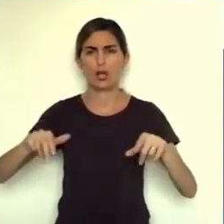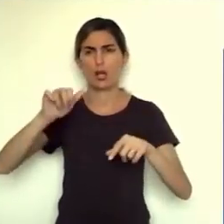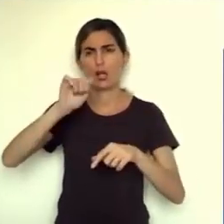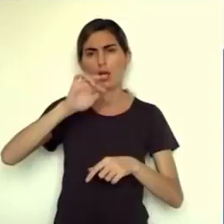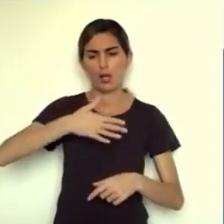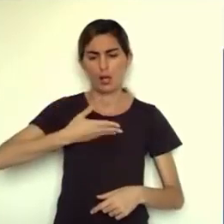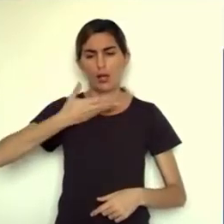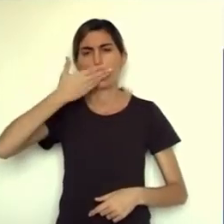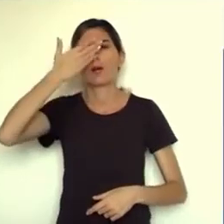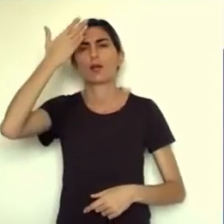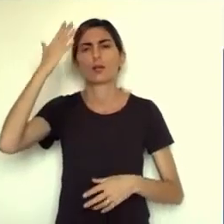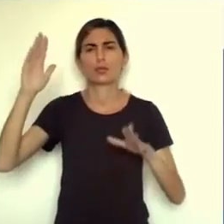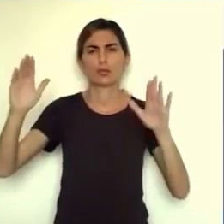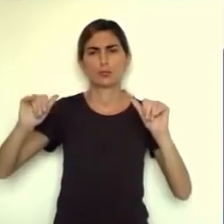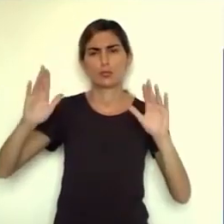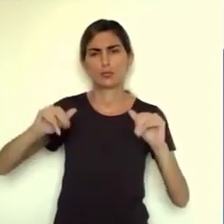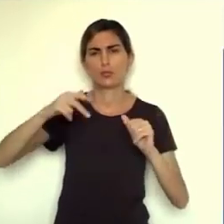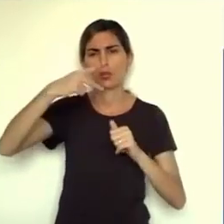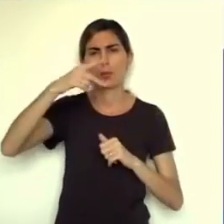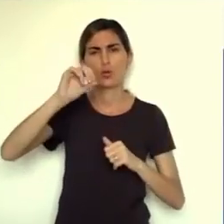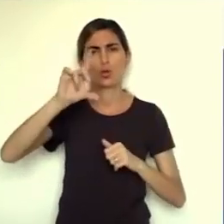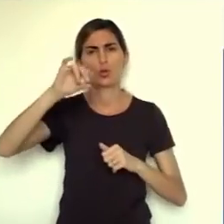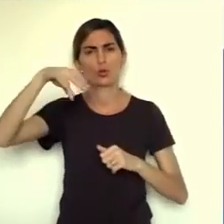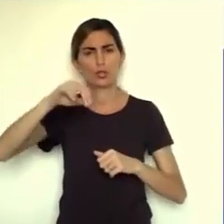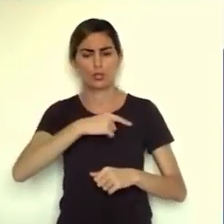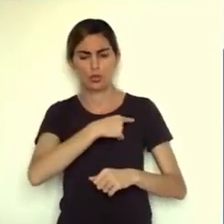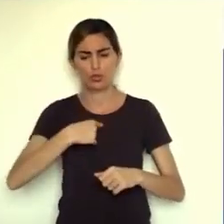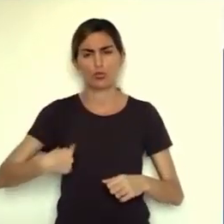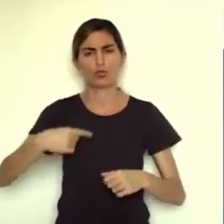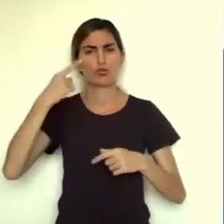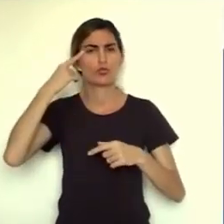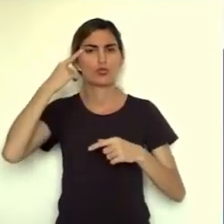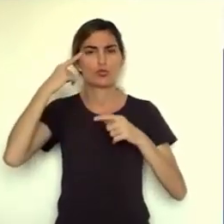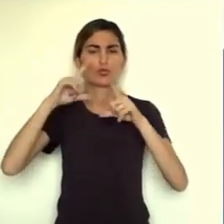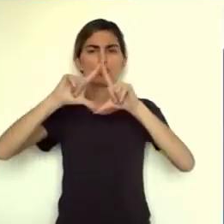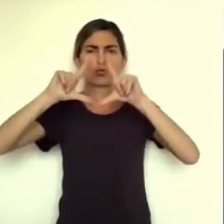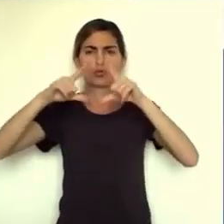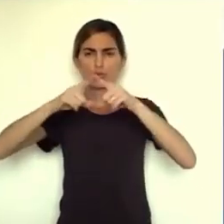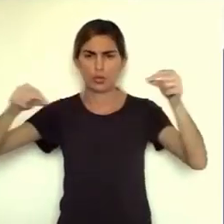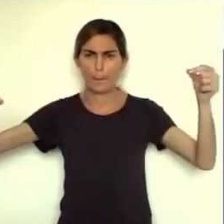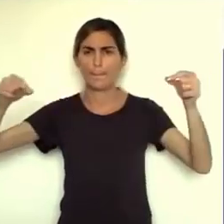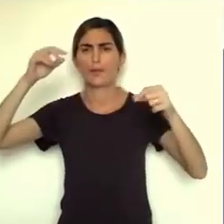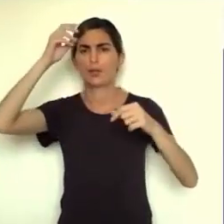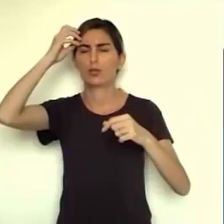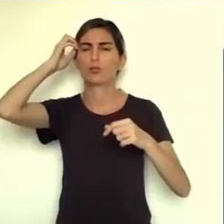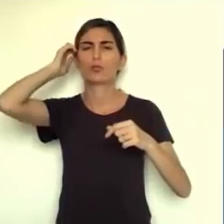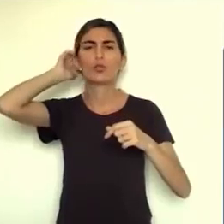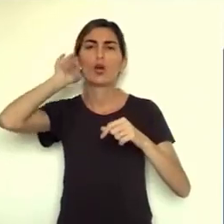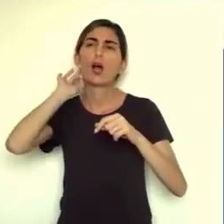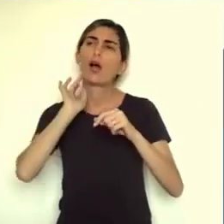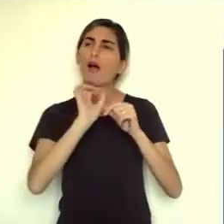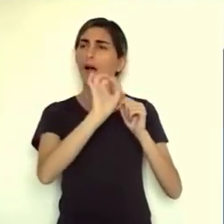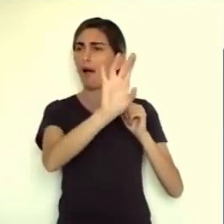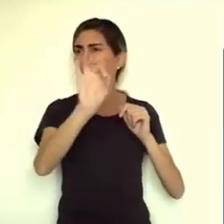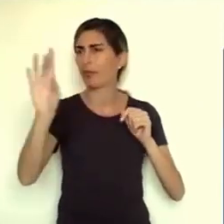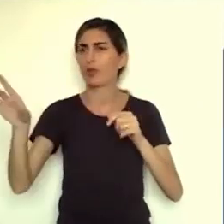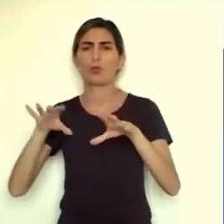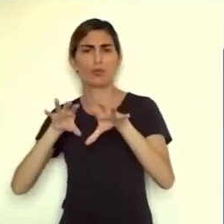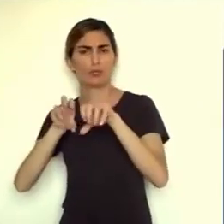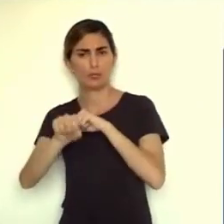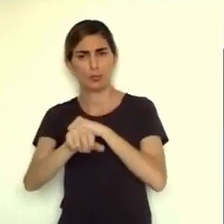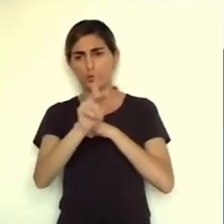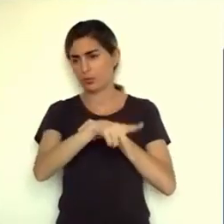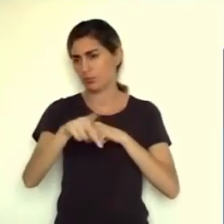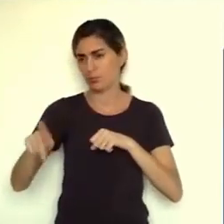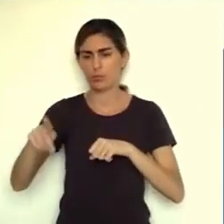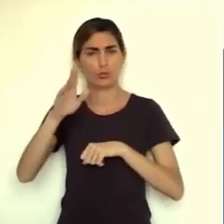como árabes, espanhóis, poloneses, japoneses, cada uma com a sua contribuição na formação da composição